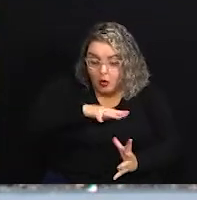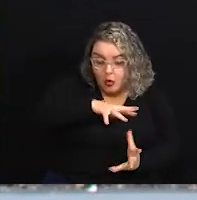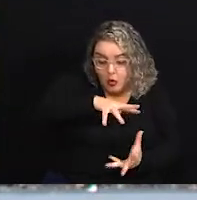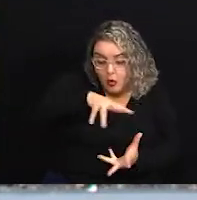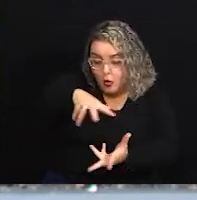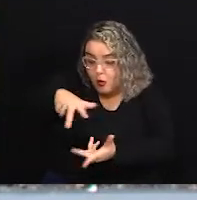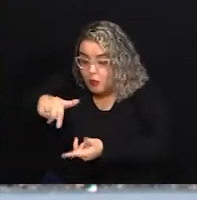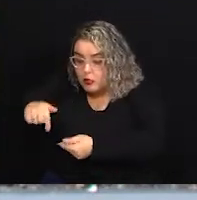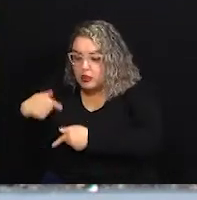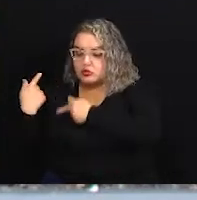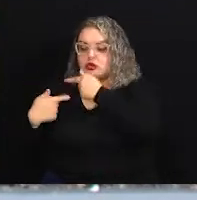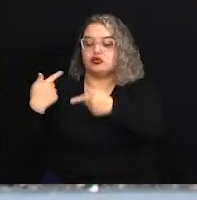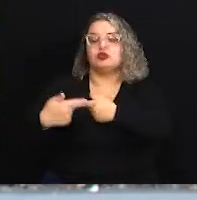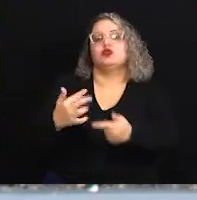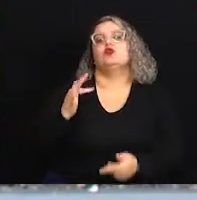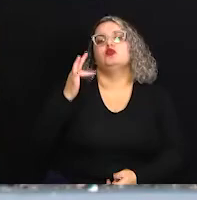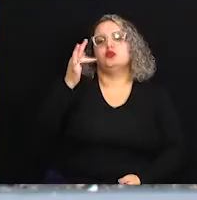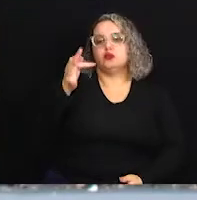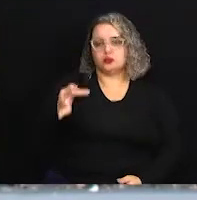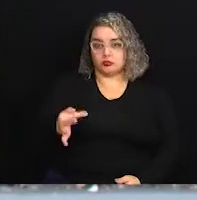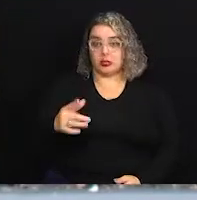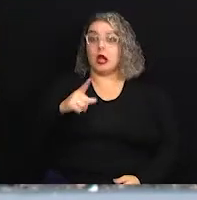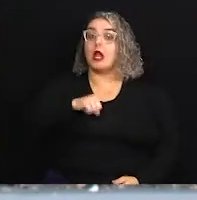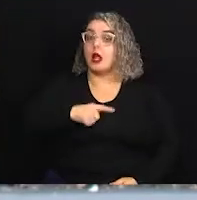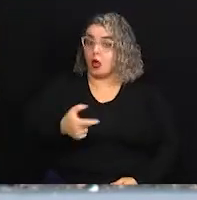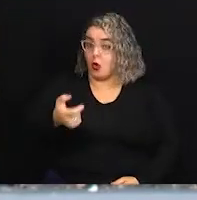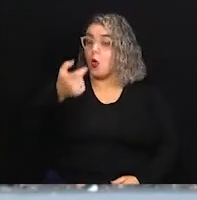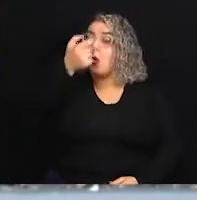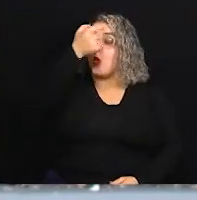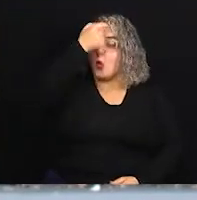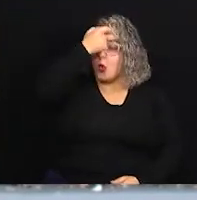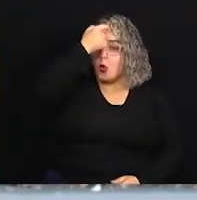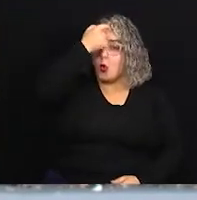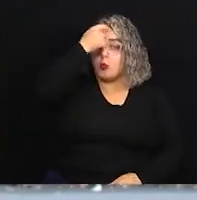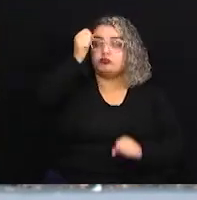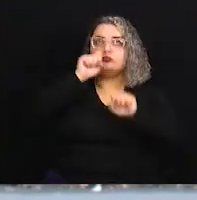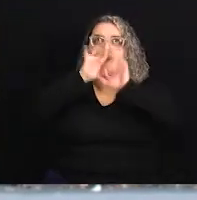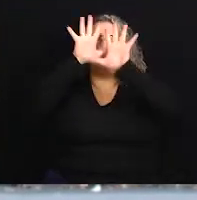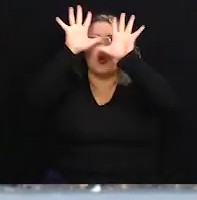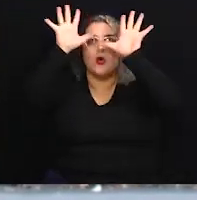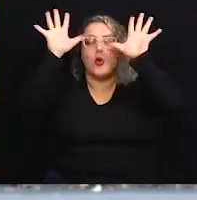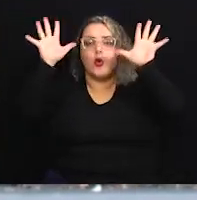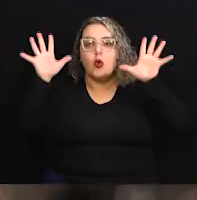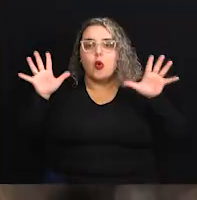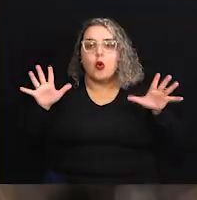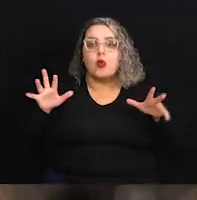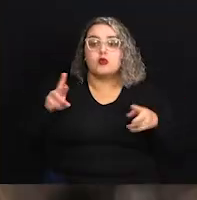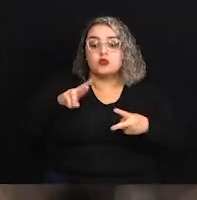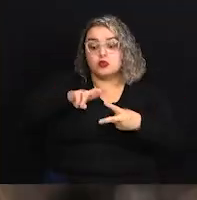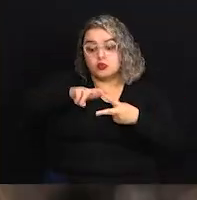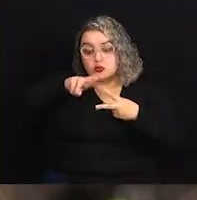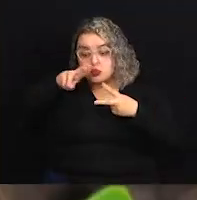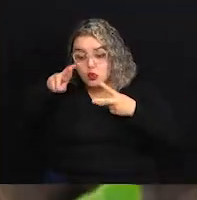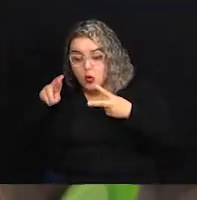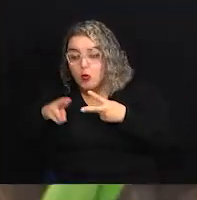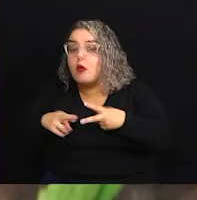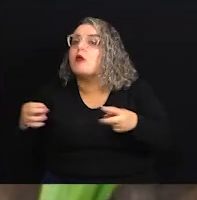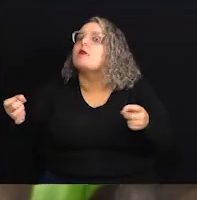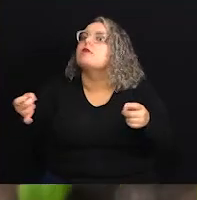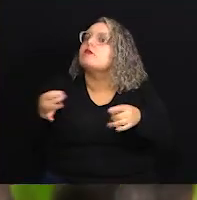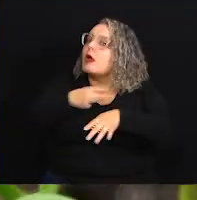gerações futuras. Nós precisamos ter consciência, ter claro que os recursos são escassos,